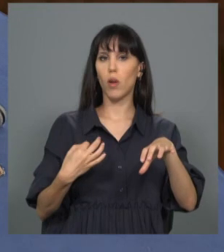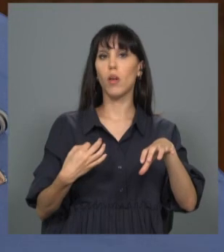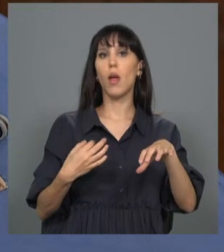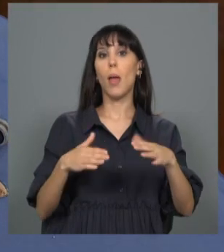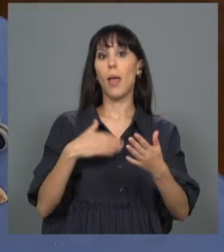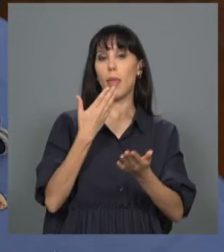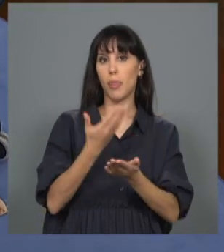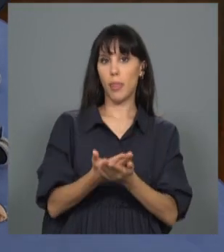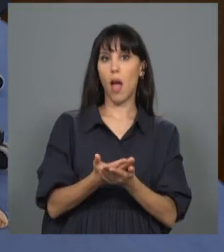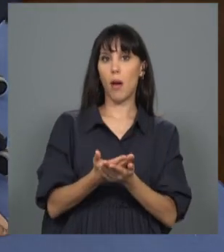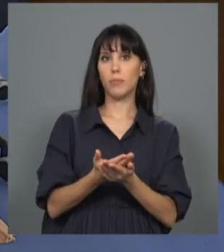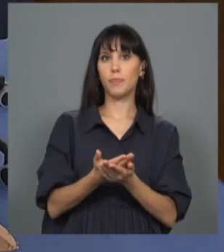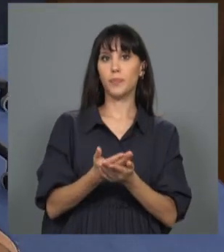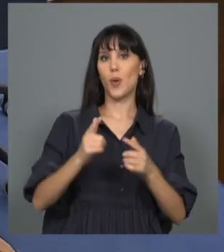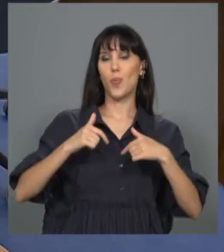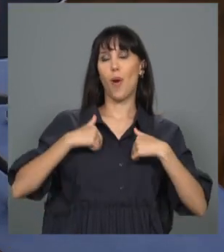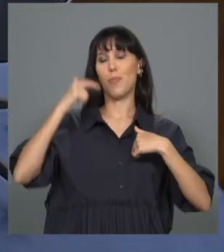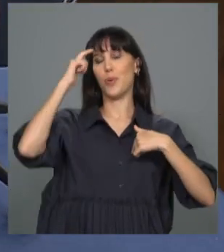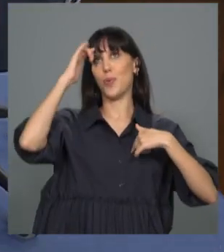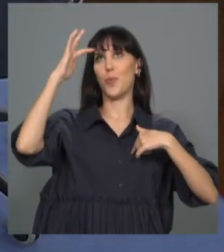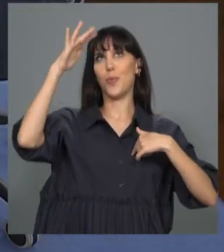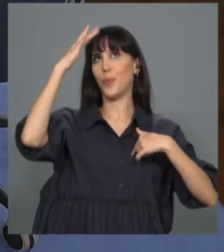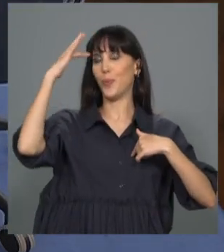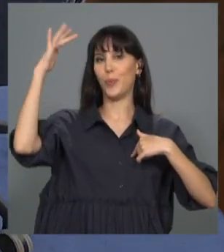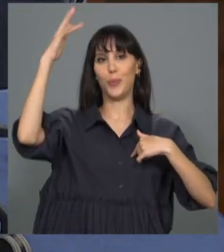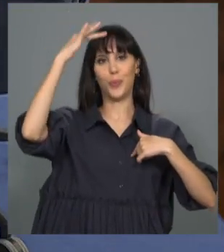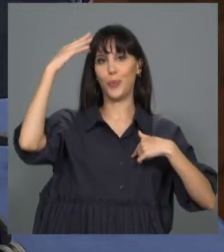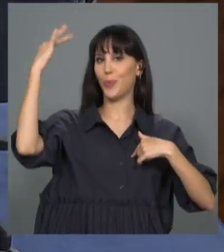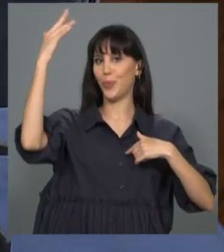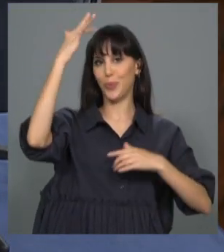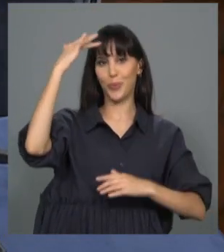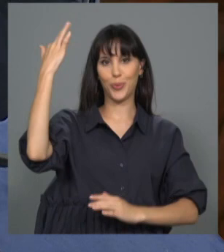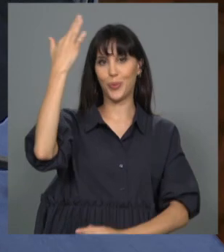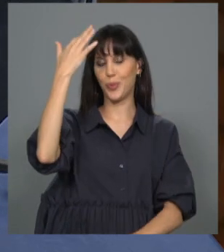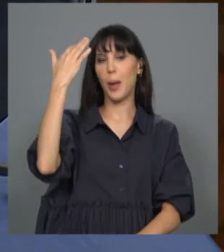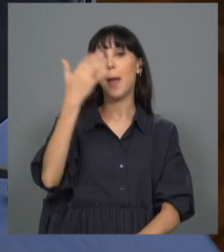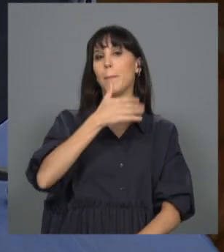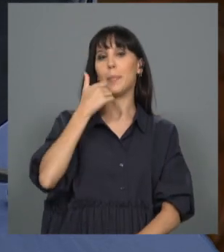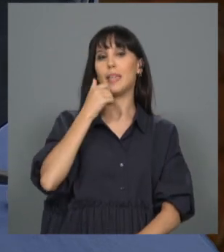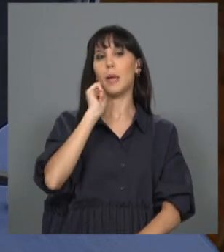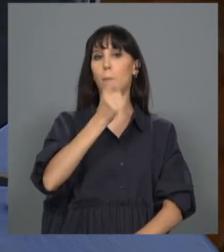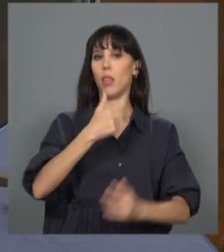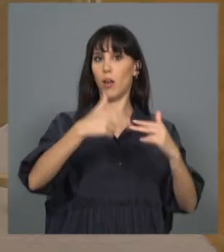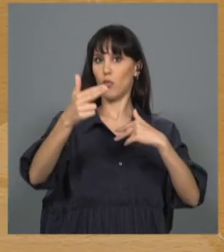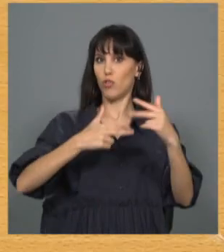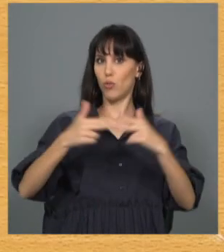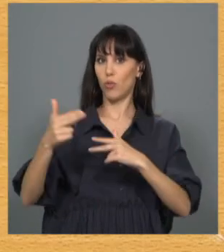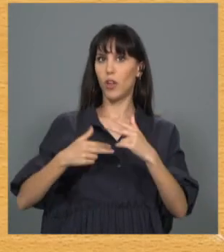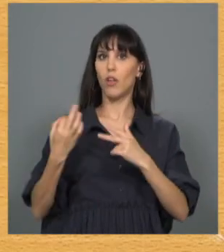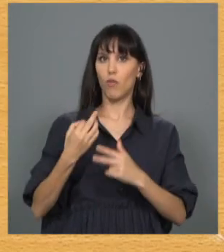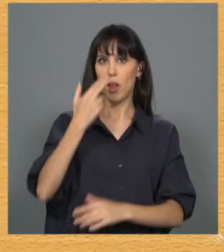alimento das suas fantasias e dos seus delírios de beleza, mandou construir um conjunto